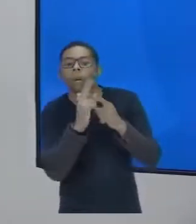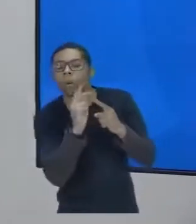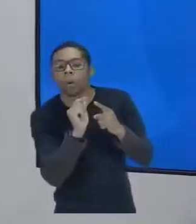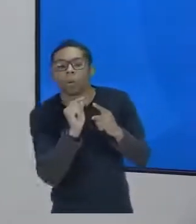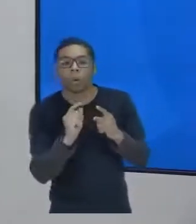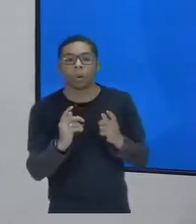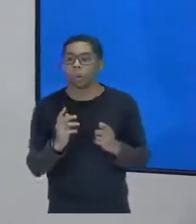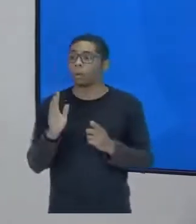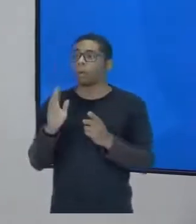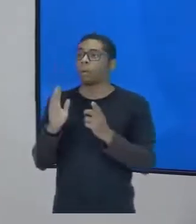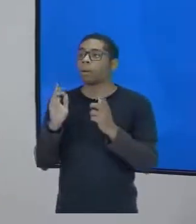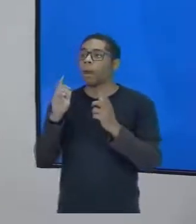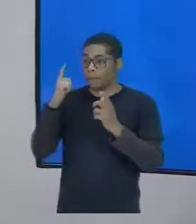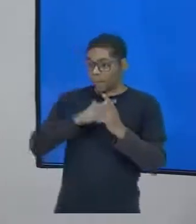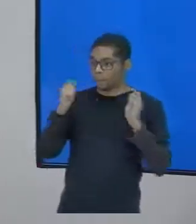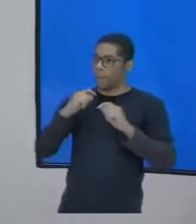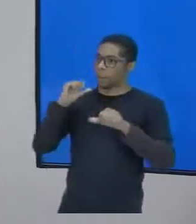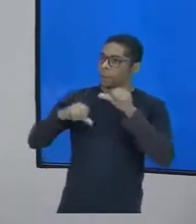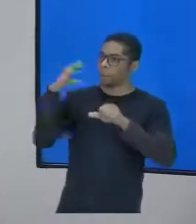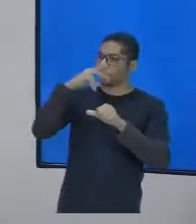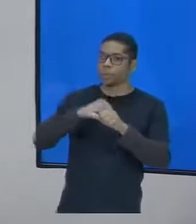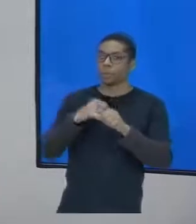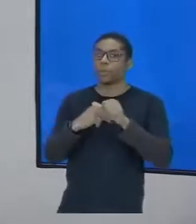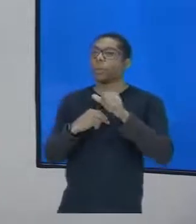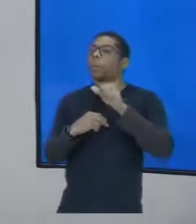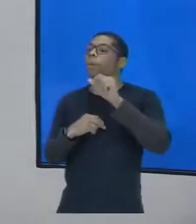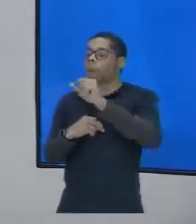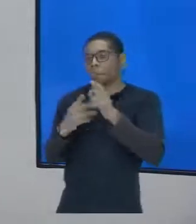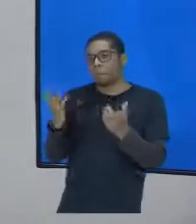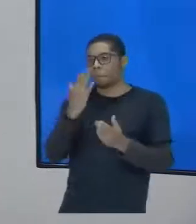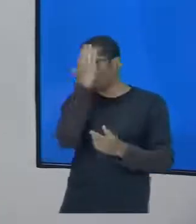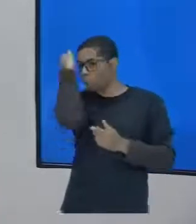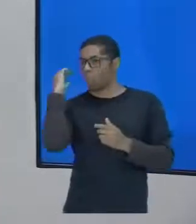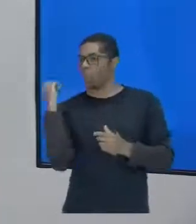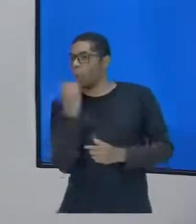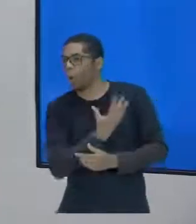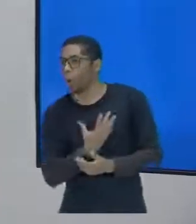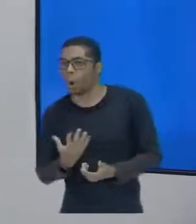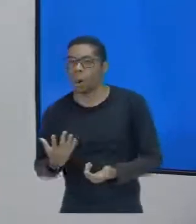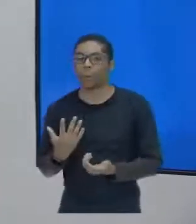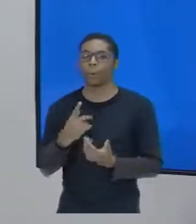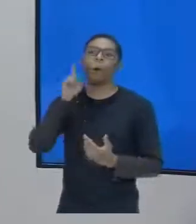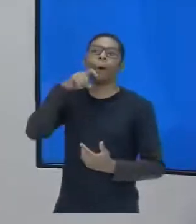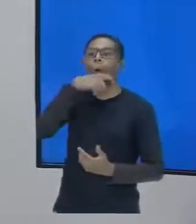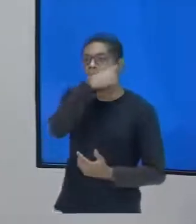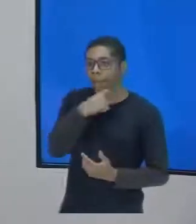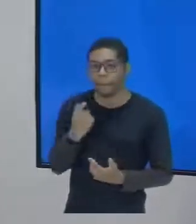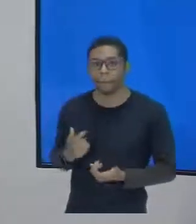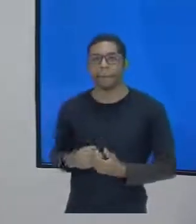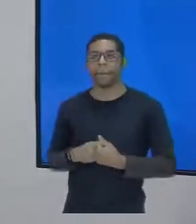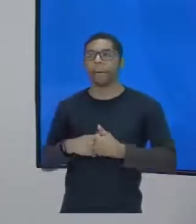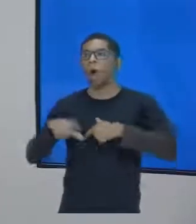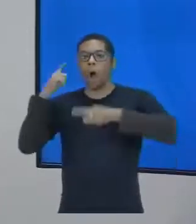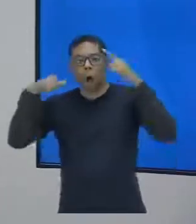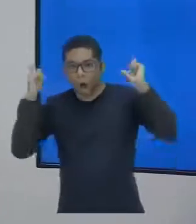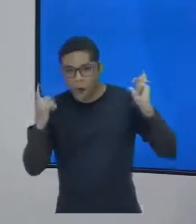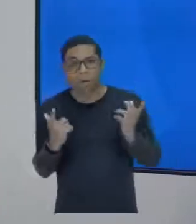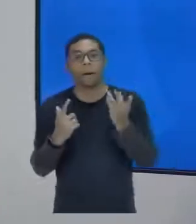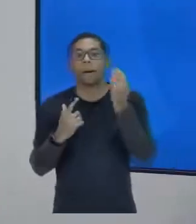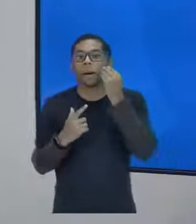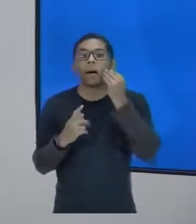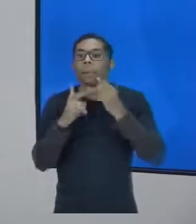cirurgia plástica, sei lá, um penteado novo, ou sei lá, ou então autoaceitação, que eu acho mais legal. É por aí que funciona. Tese,